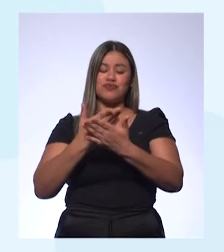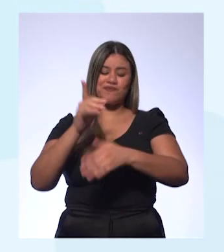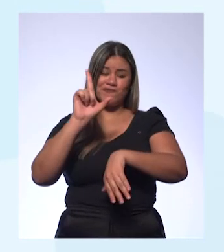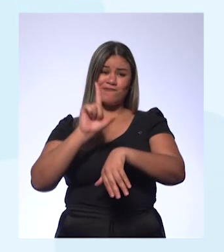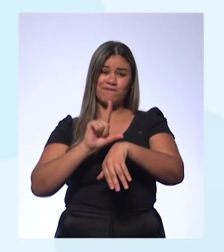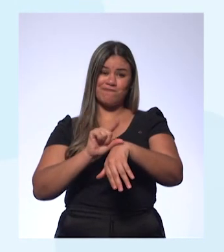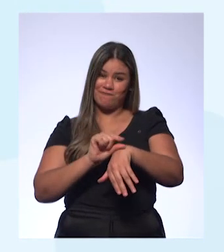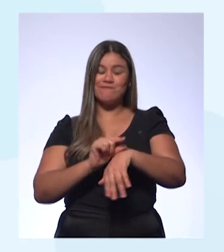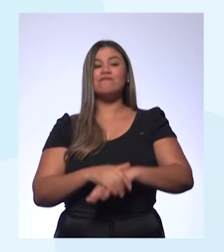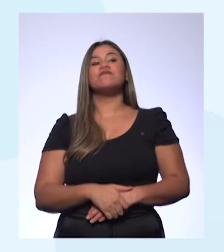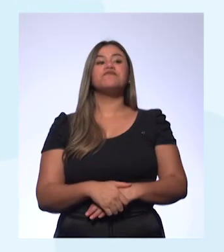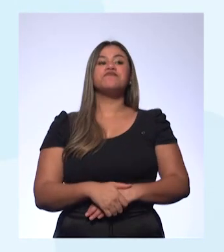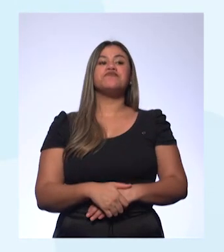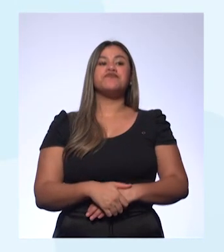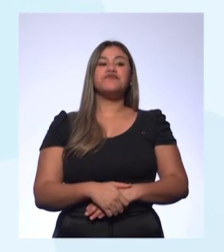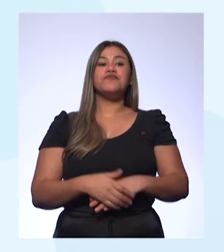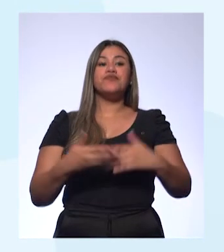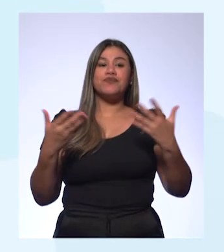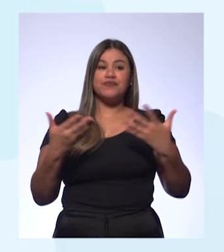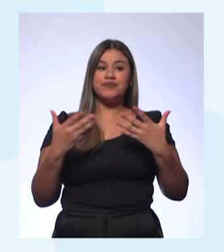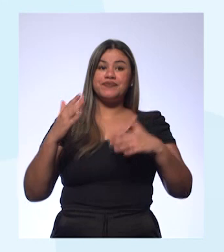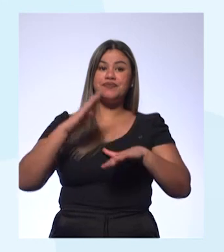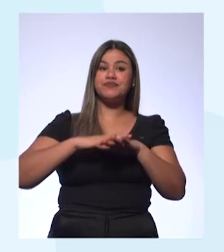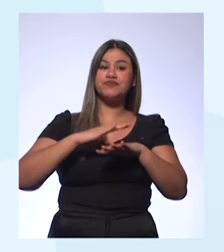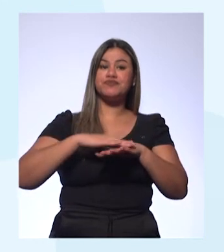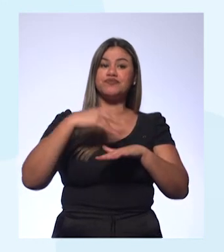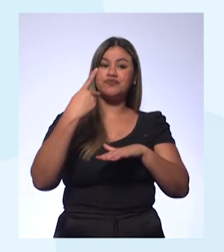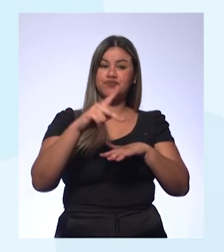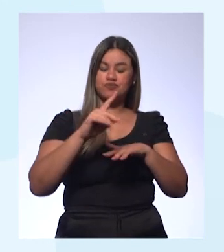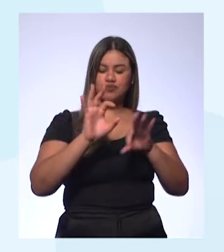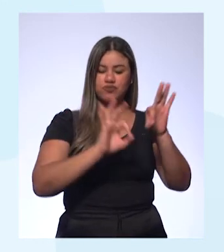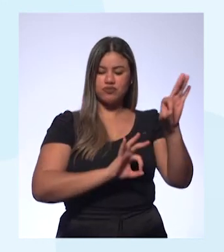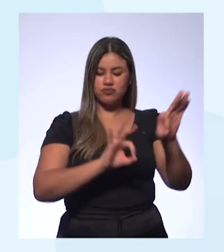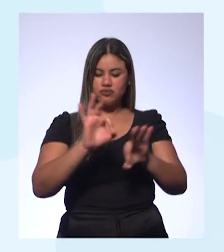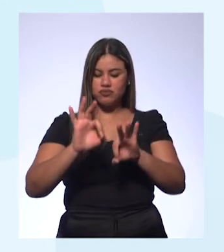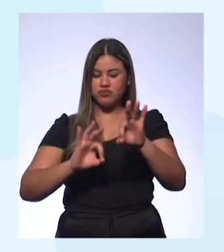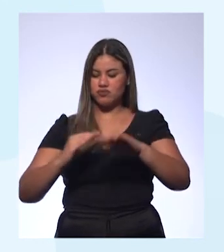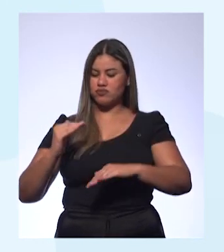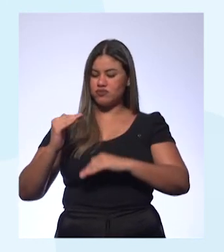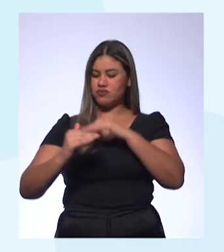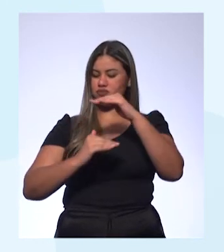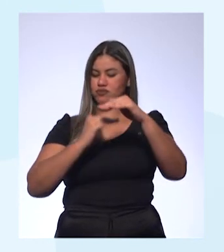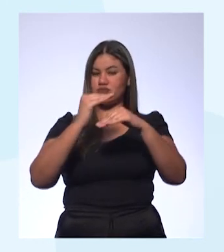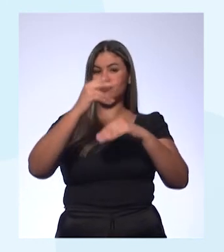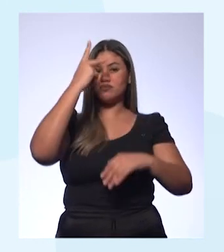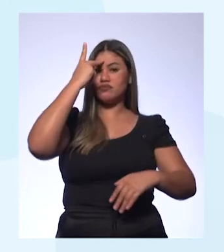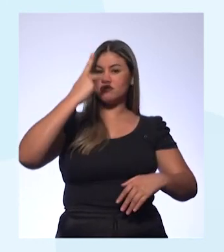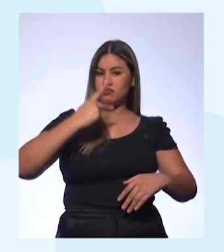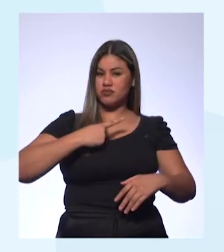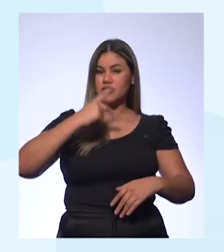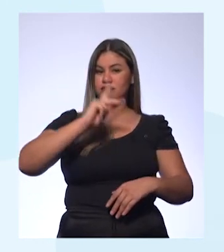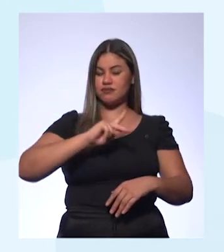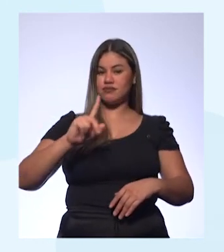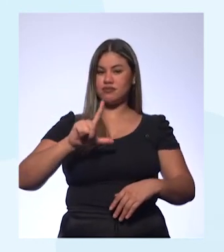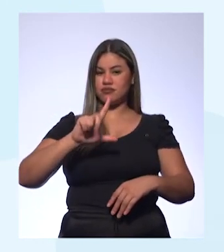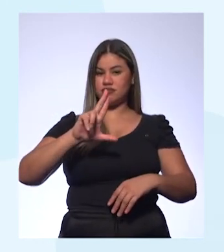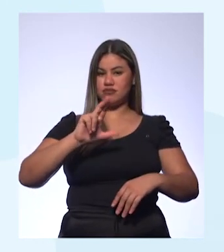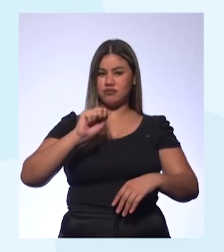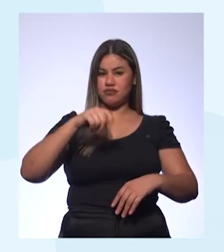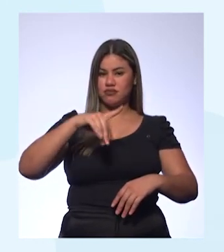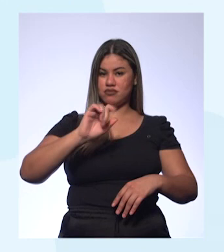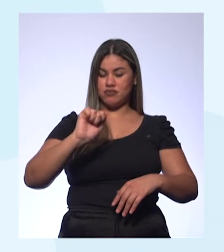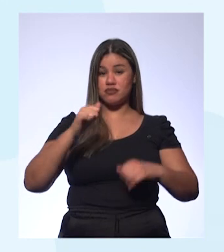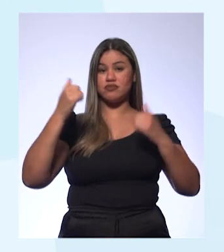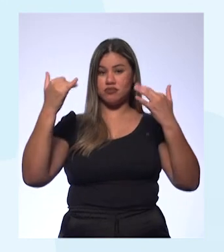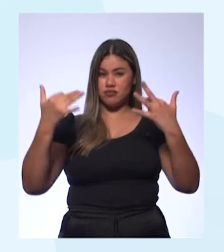suas jogadas. Então, você vai agora reler o seu plano de desenvolvimento pessoal, que a professora Luanda ensinou para vocês há umas 3